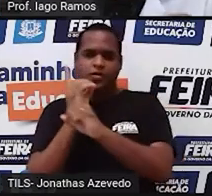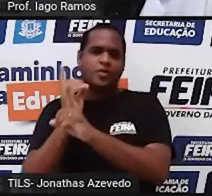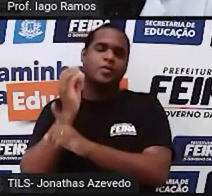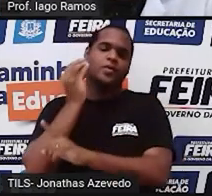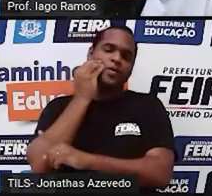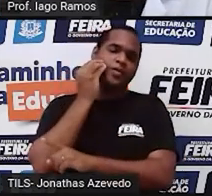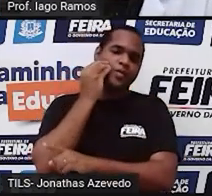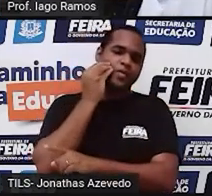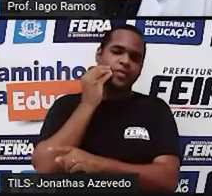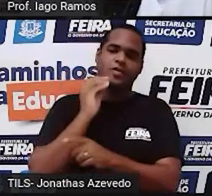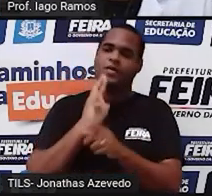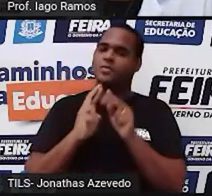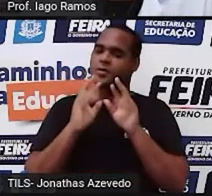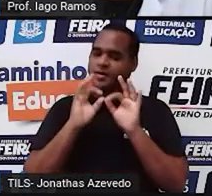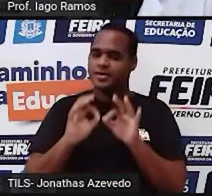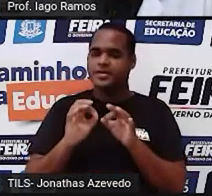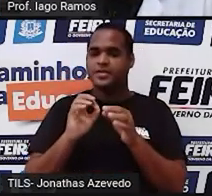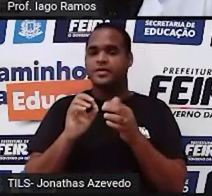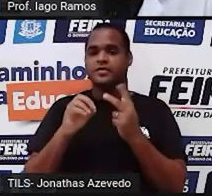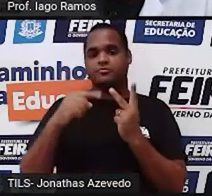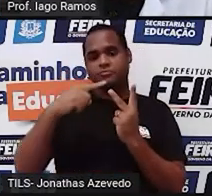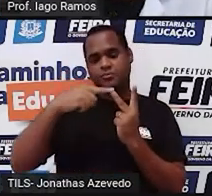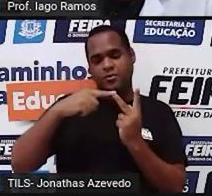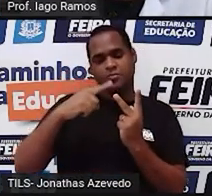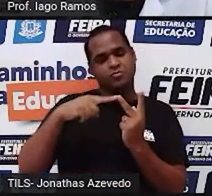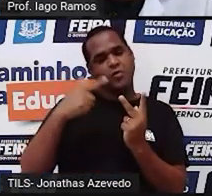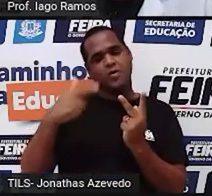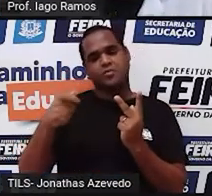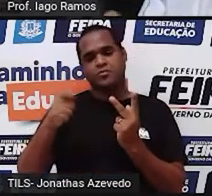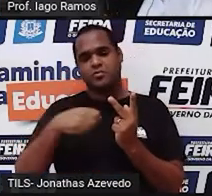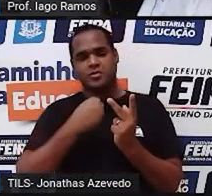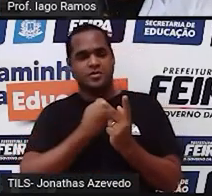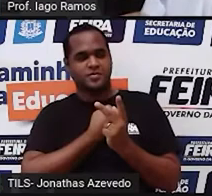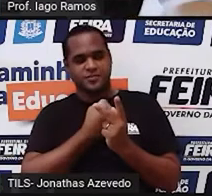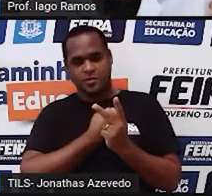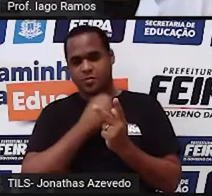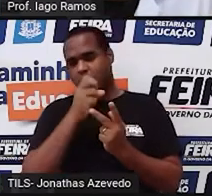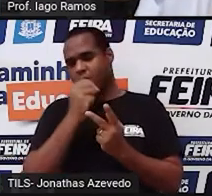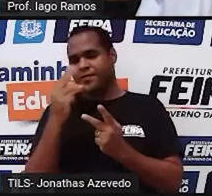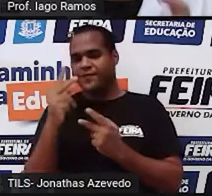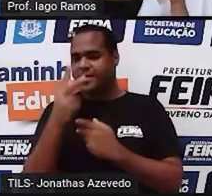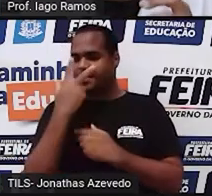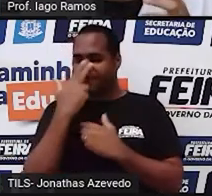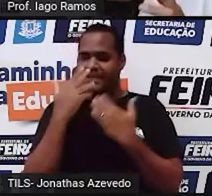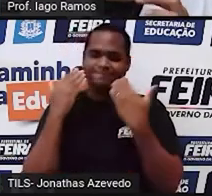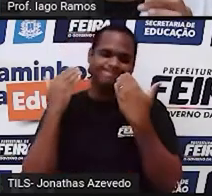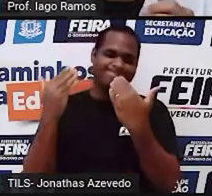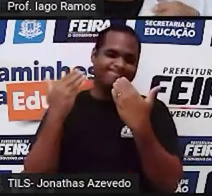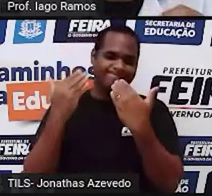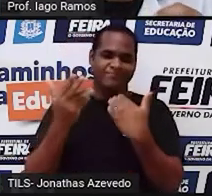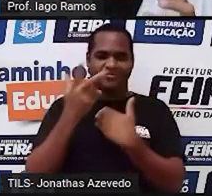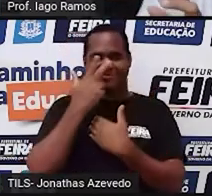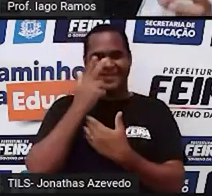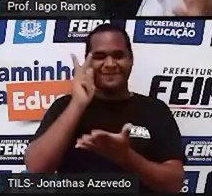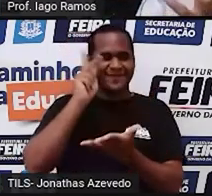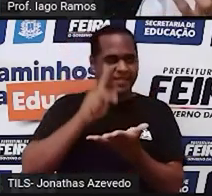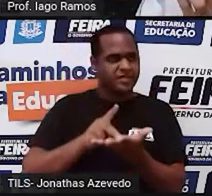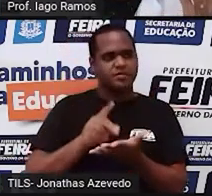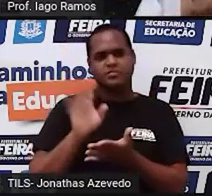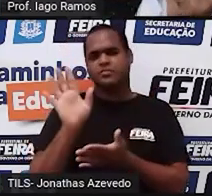resultado de uma raiz quadrada de um número mas você desconfiou que não é exato